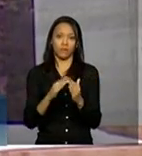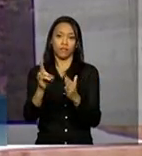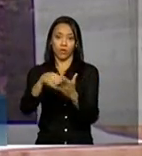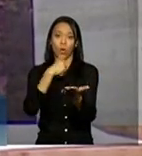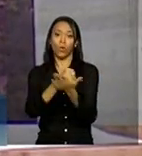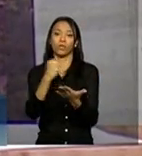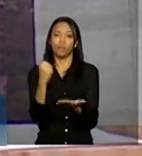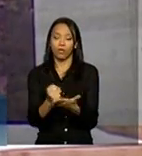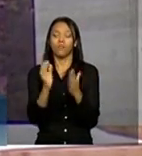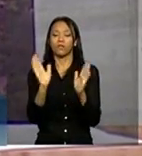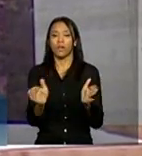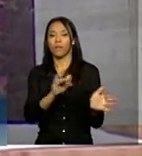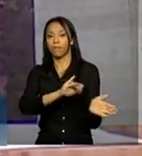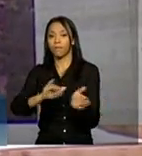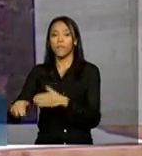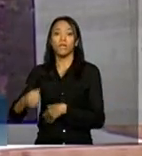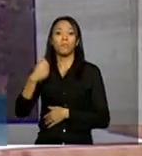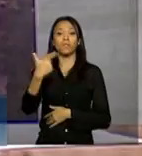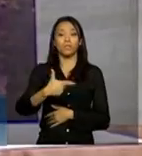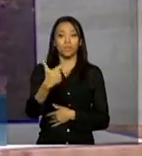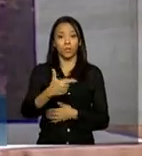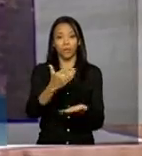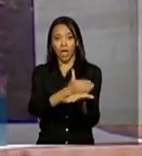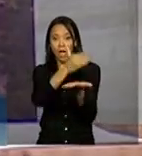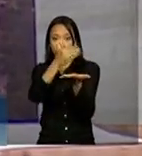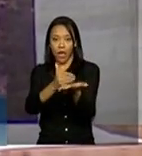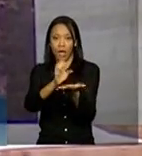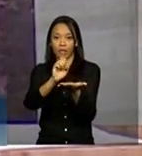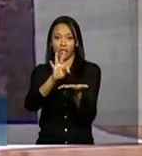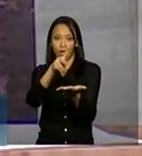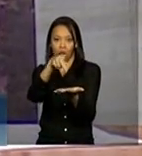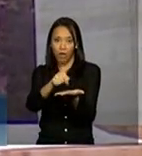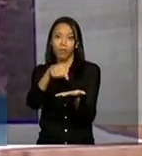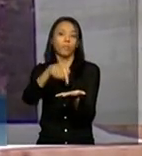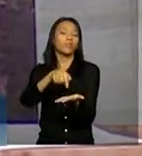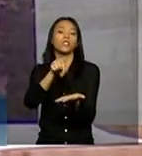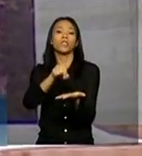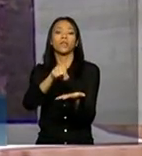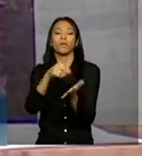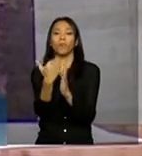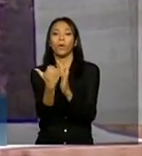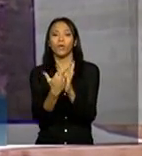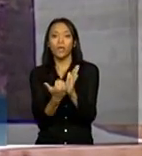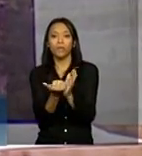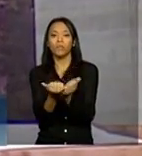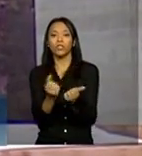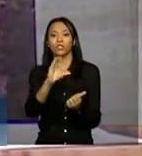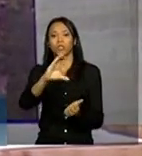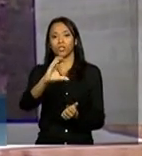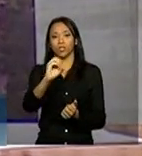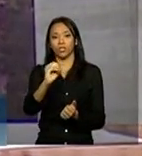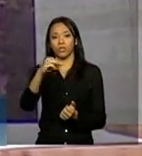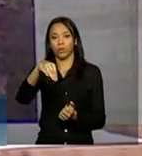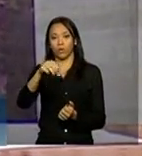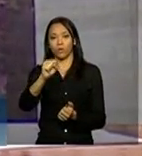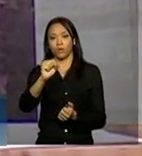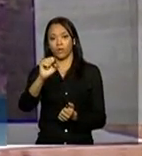e uma segunda etapa do programa de concessões, né? Então, acho que o próximo período nós vamos